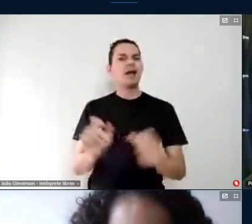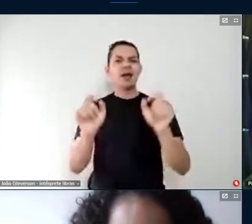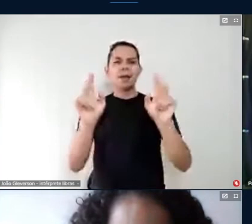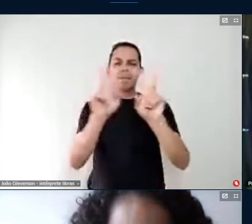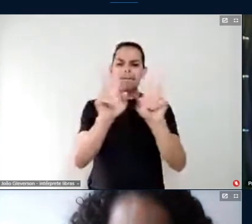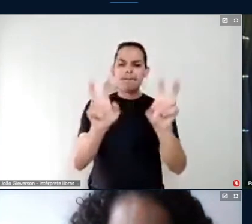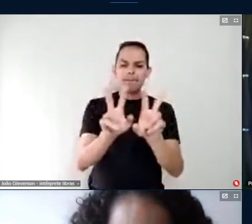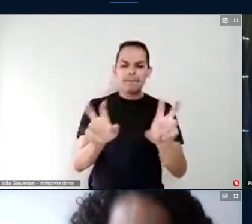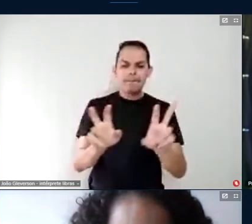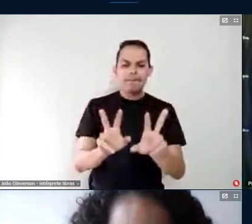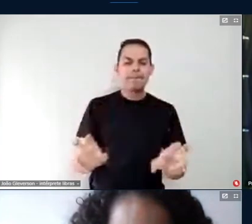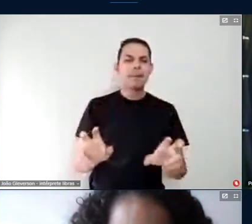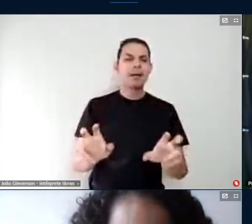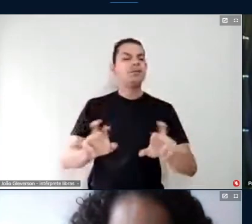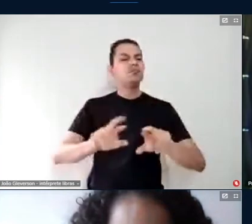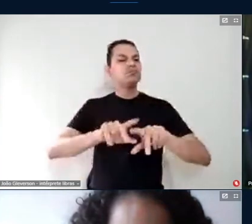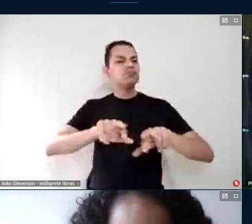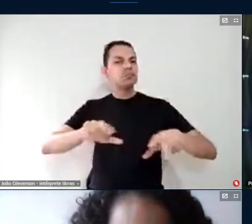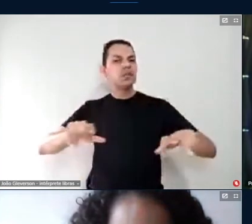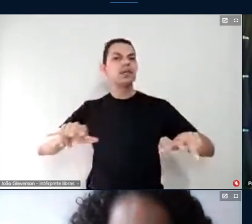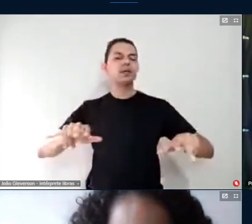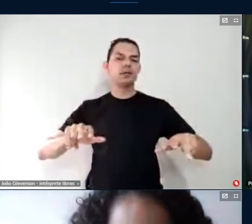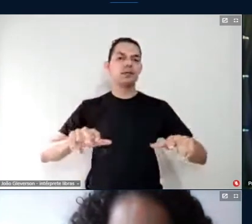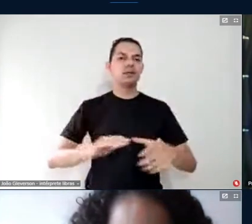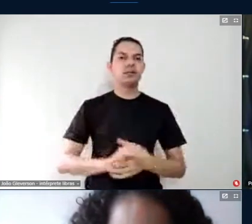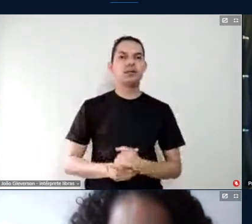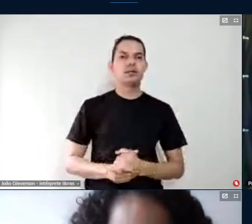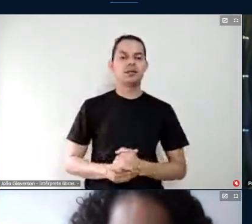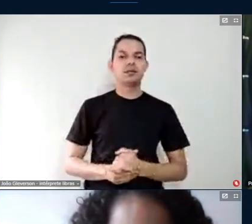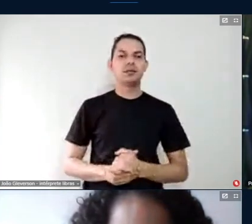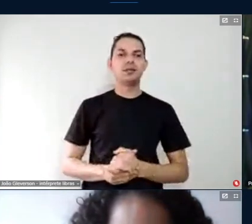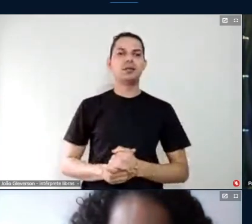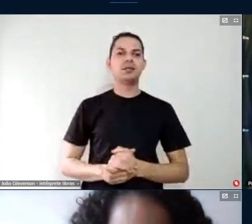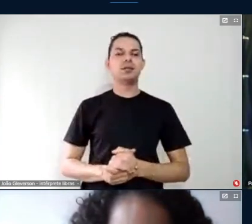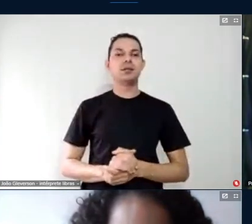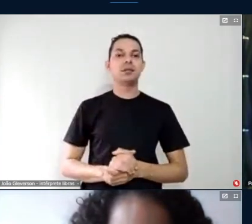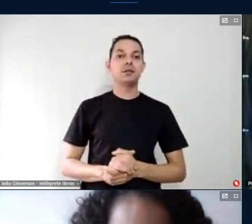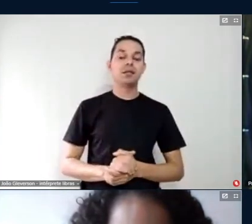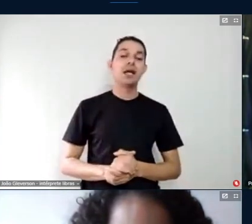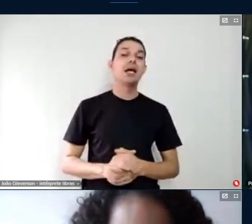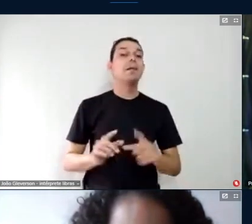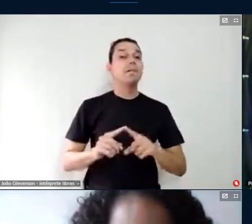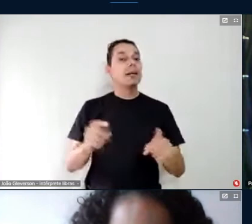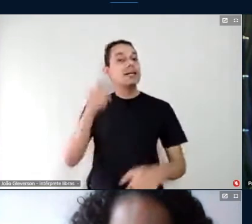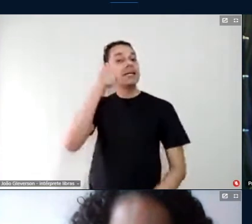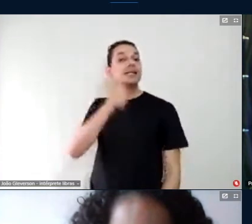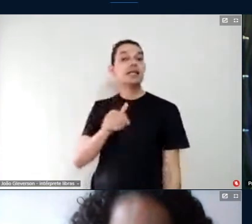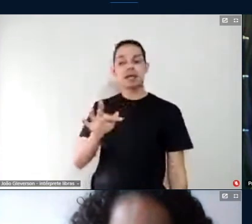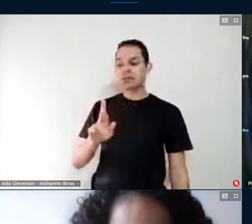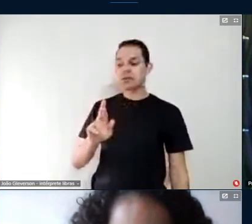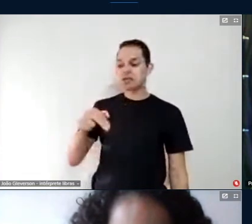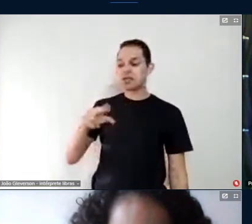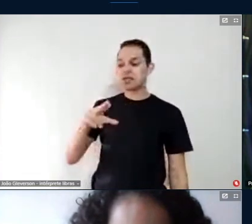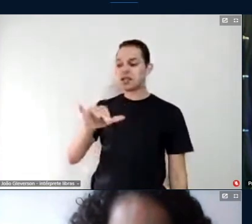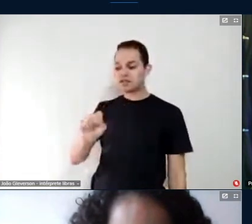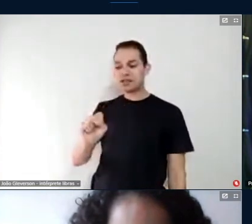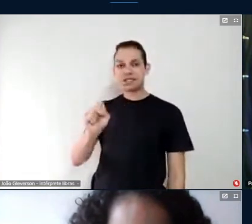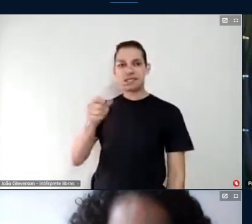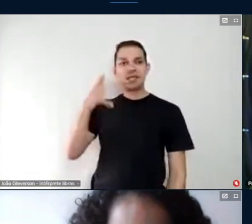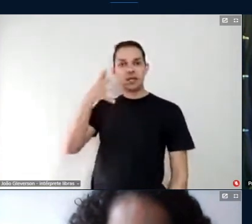complexas que merecem um debate mais longo, talvez não seja o momento, mas talvez a França pudesse na sua conclusão